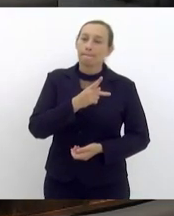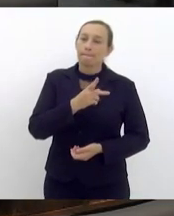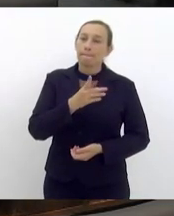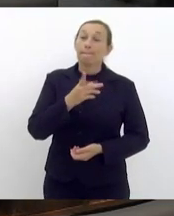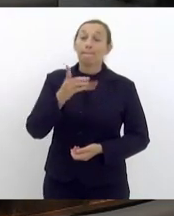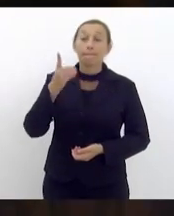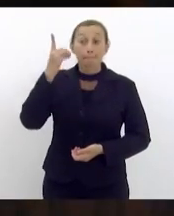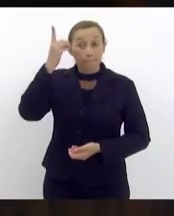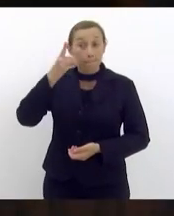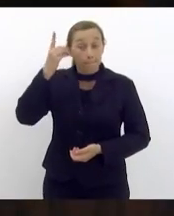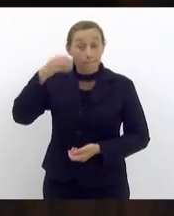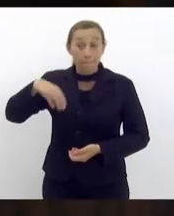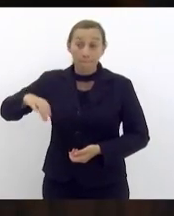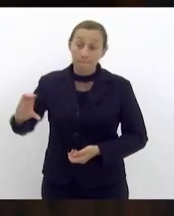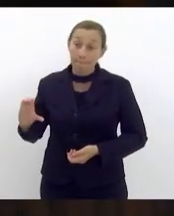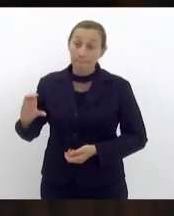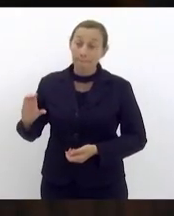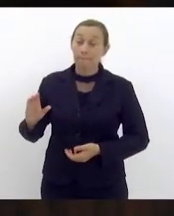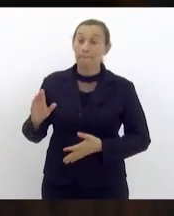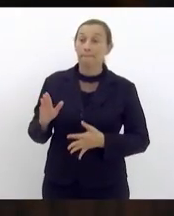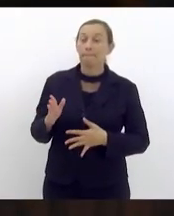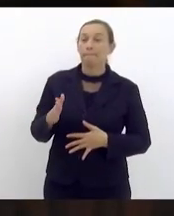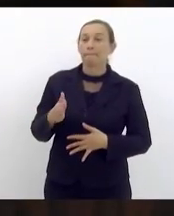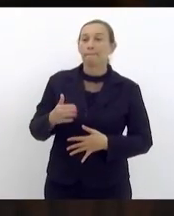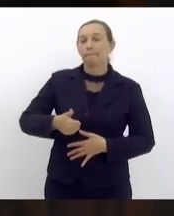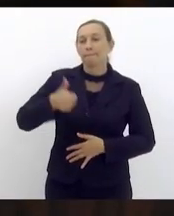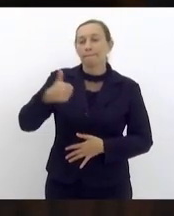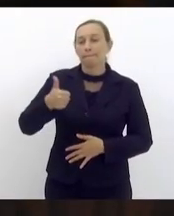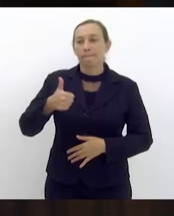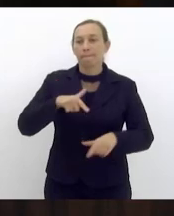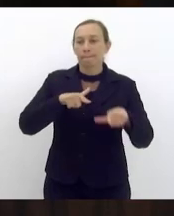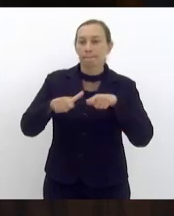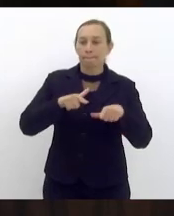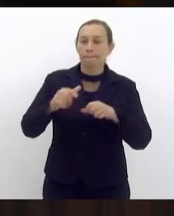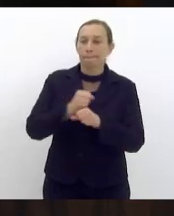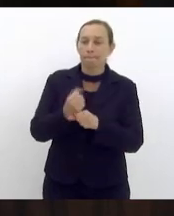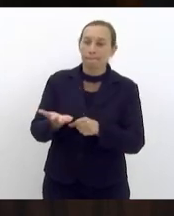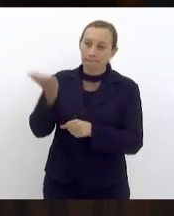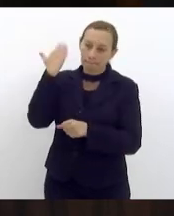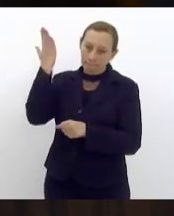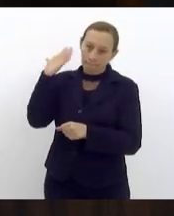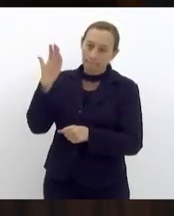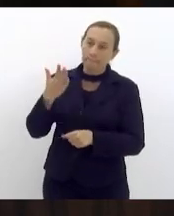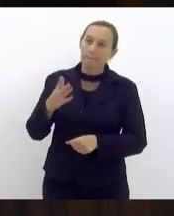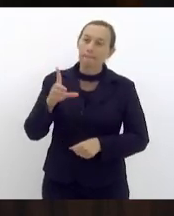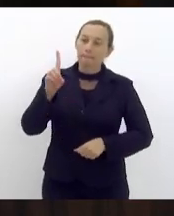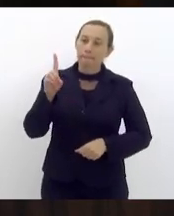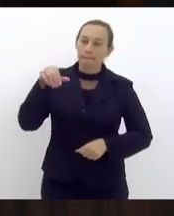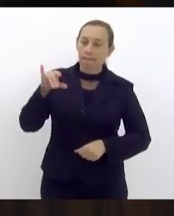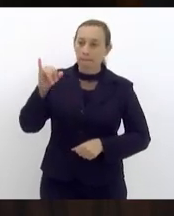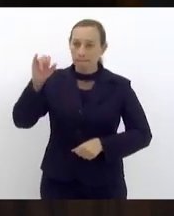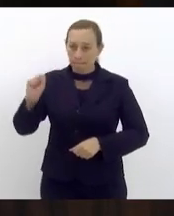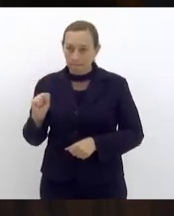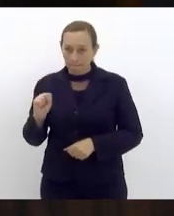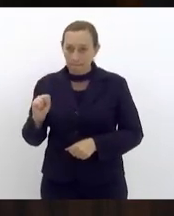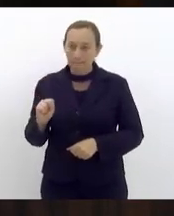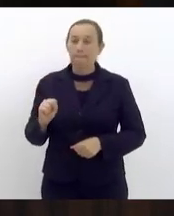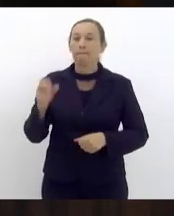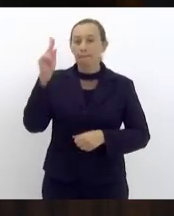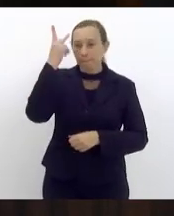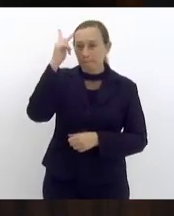bem que na minha gestão passada foi para o meu primeiro mandato que meu irmão tem uma história o domingo de Brasão tem a história política aqui na